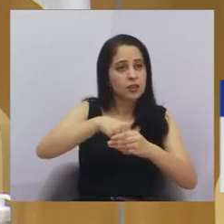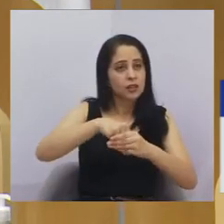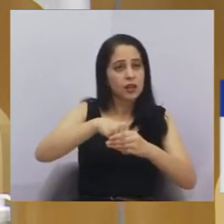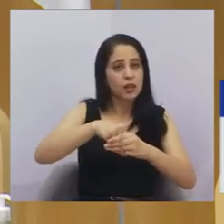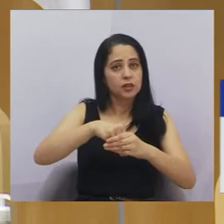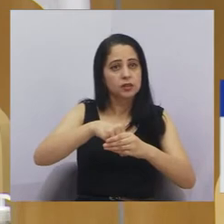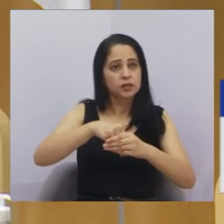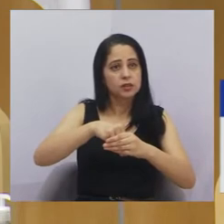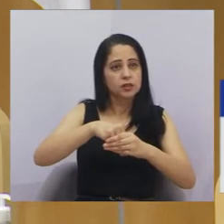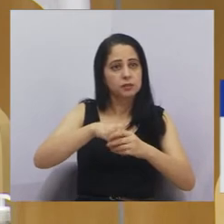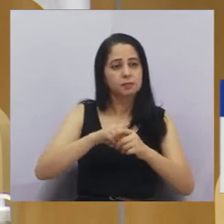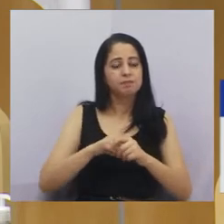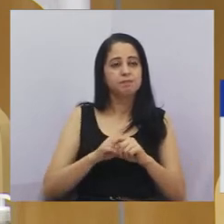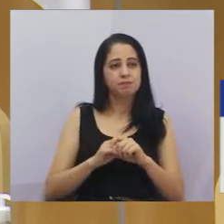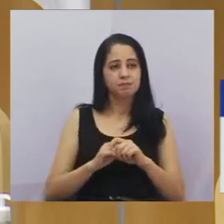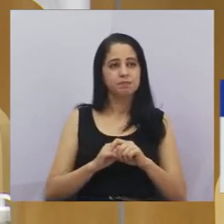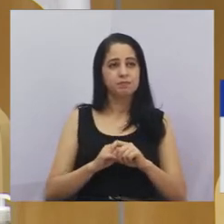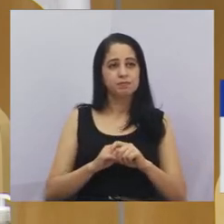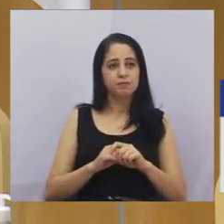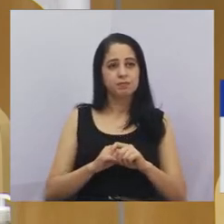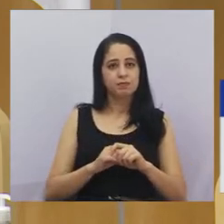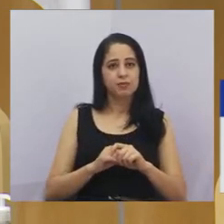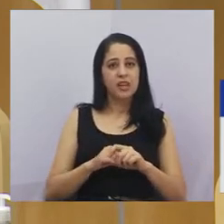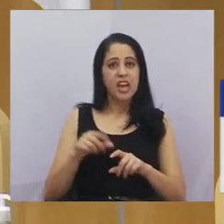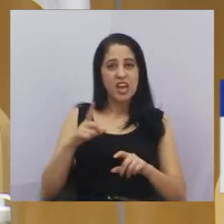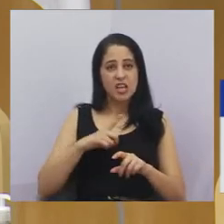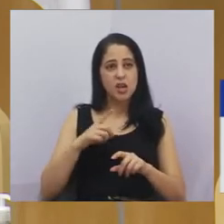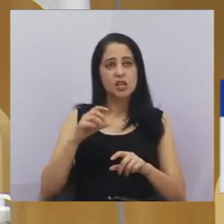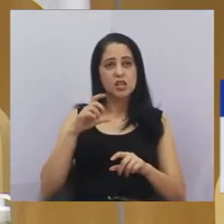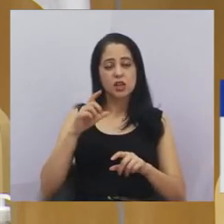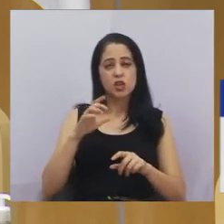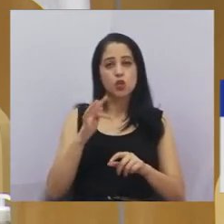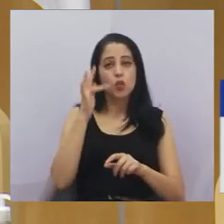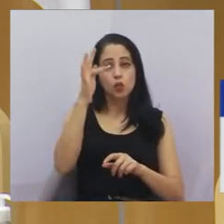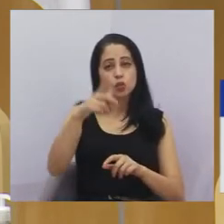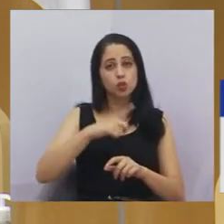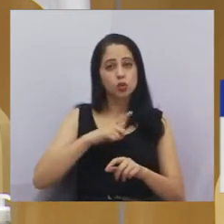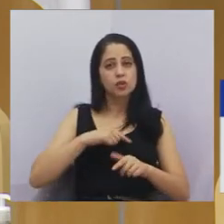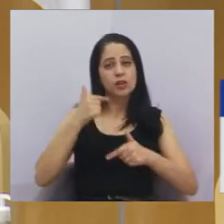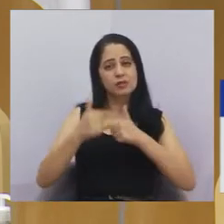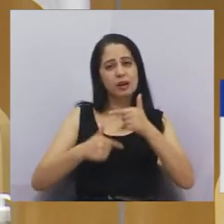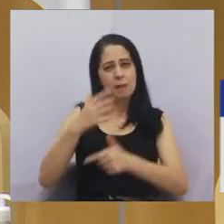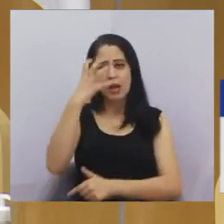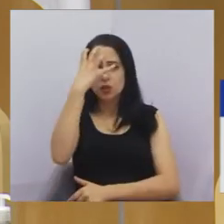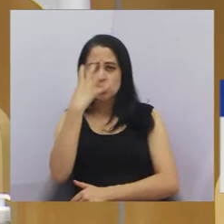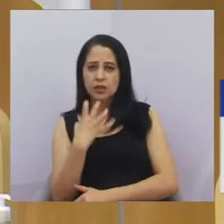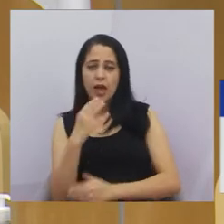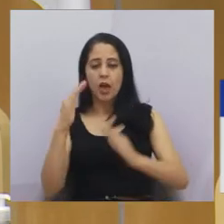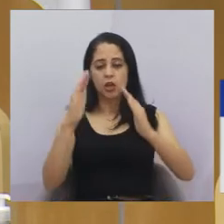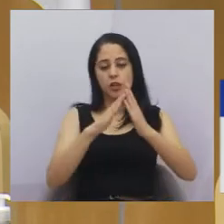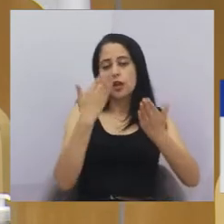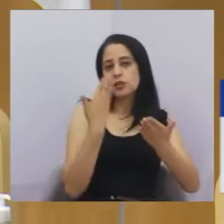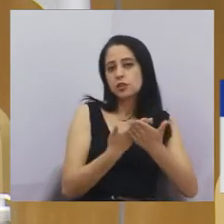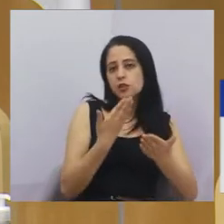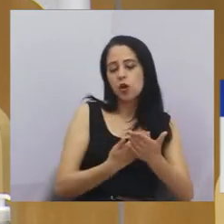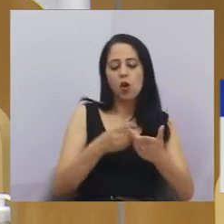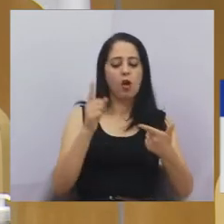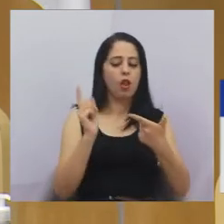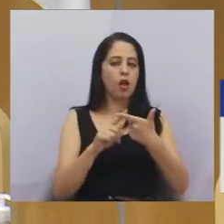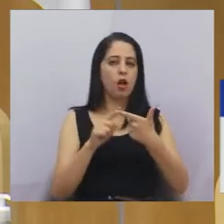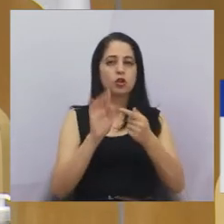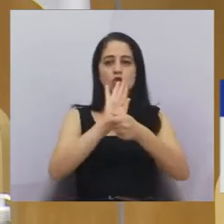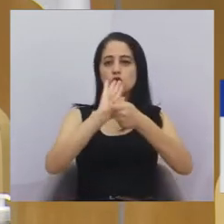trabalho sério, dentro das políticas públicas, dentro da escola, dentro das comunidades. Então, é uma